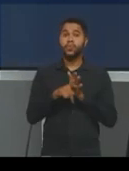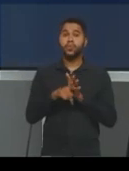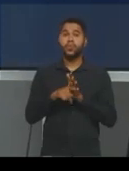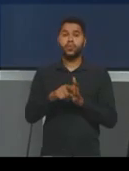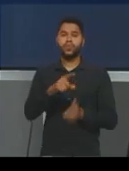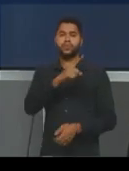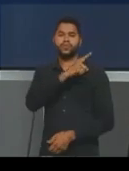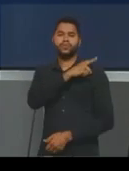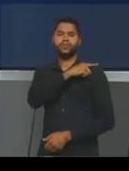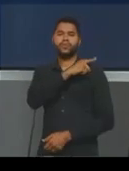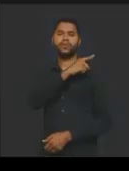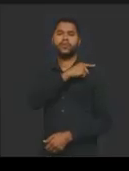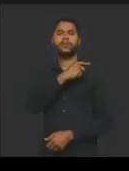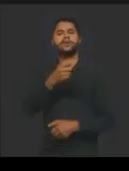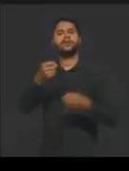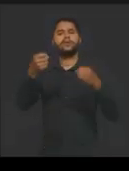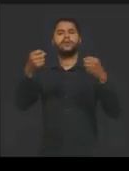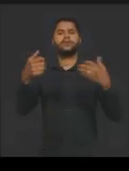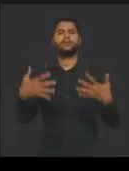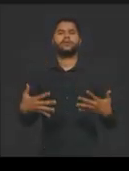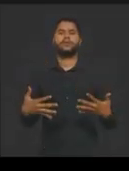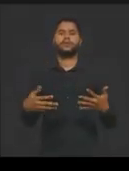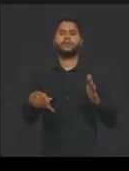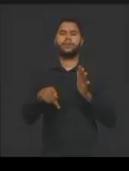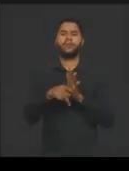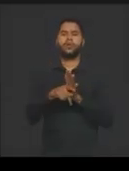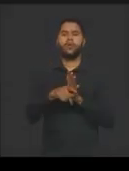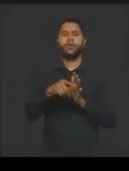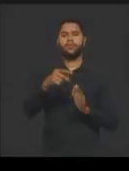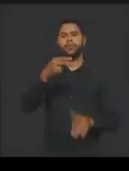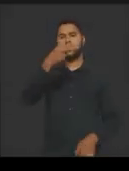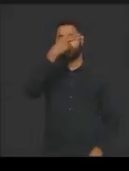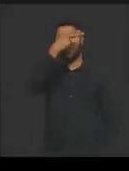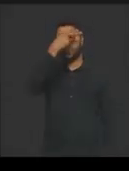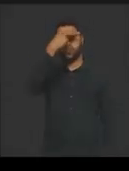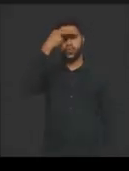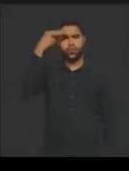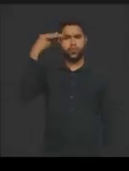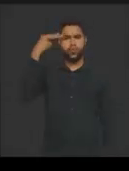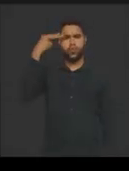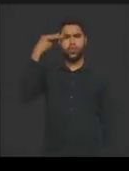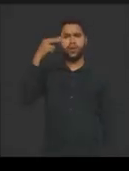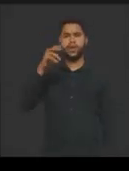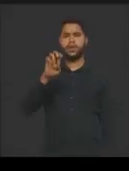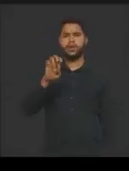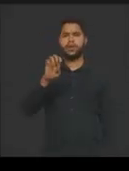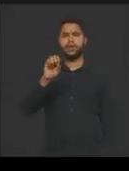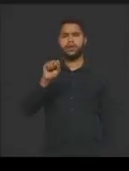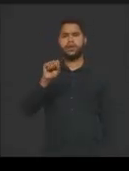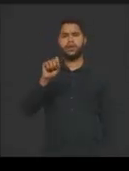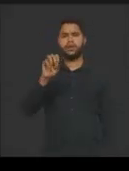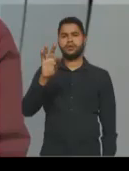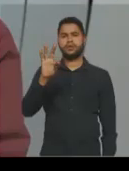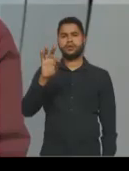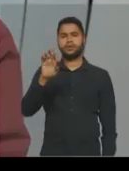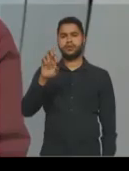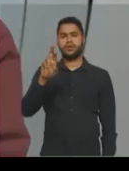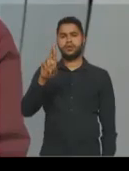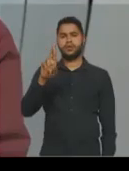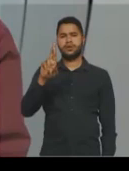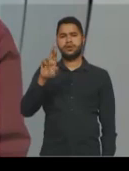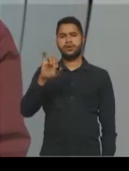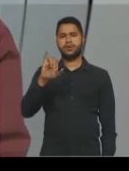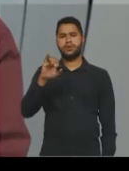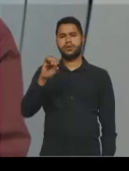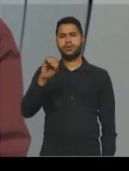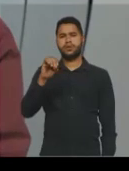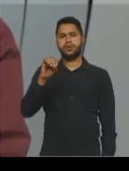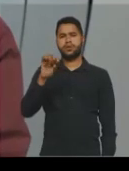ano. Fale sobre o estereótipo. É interessante, que aparece muito